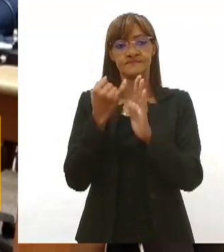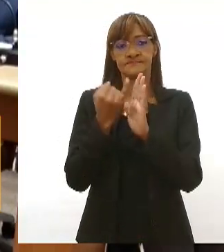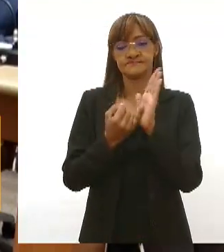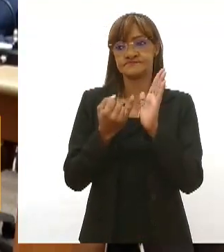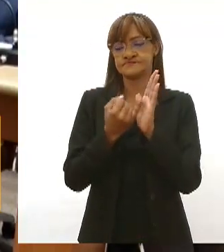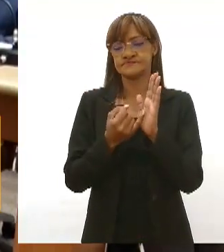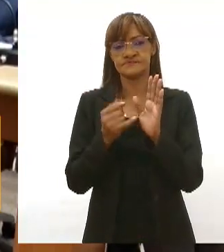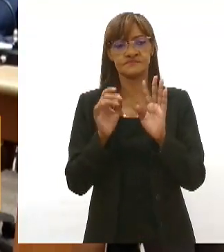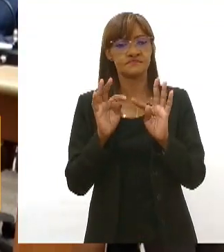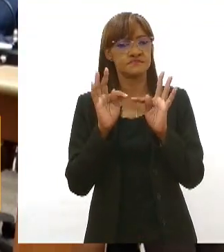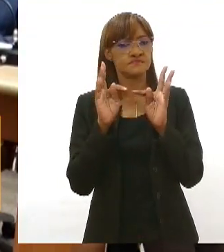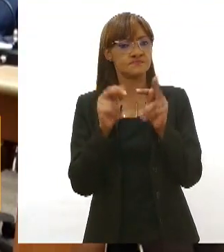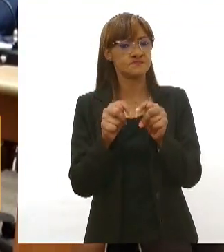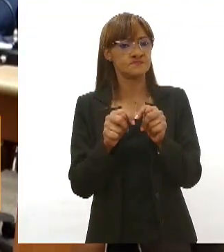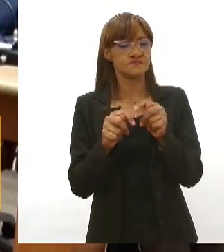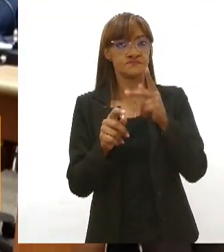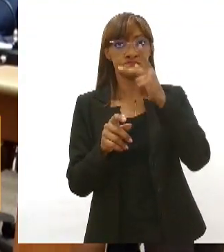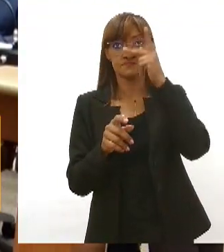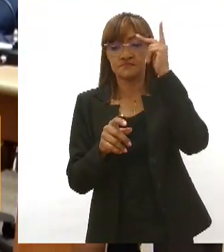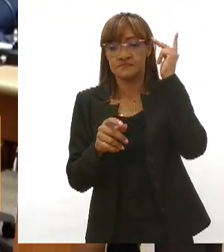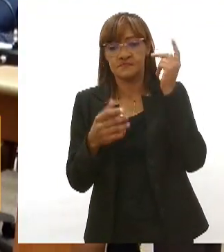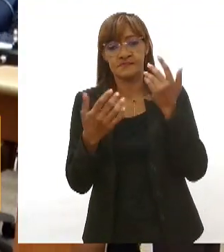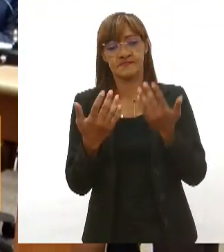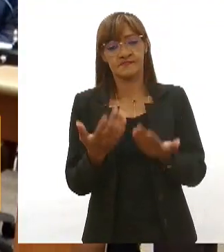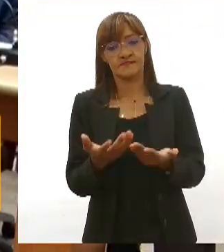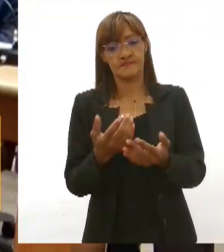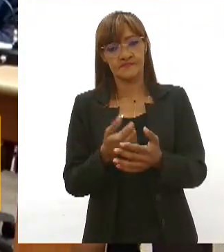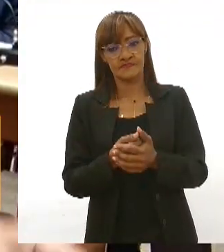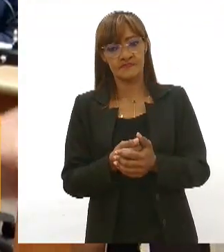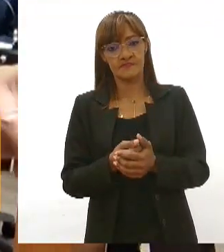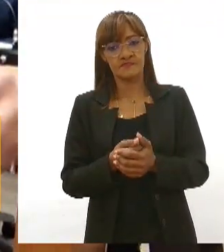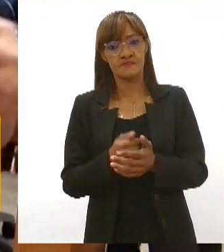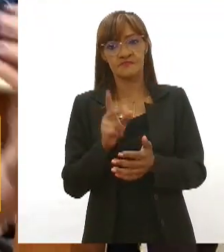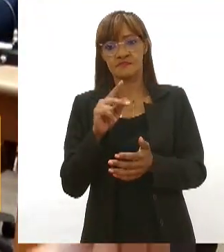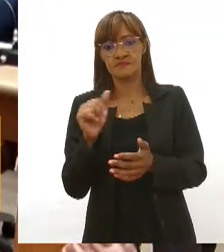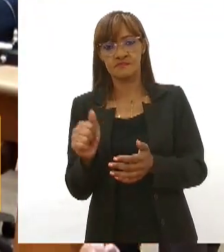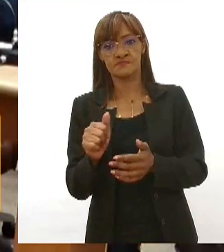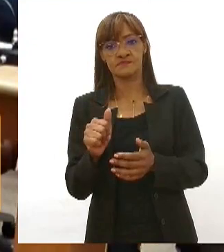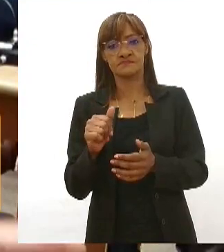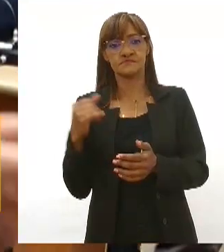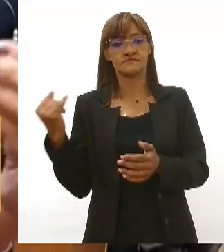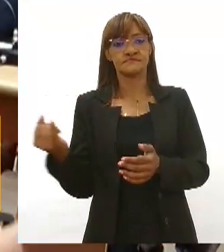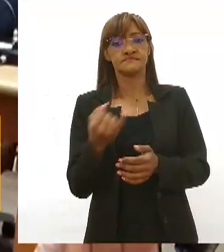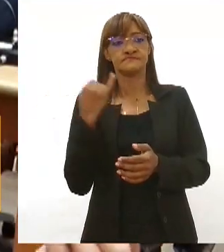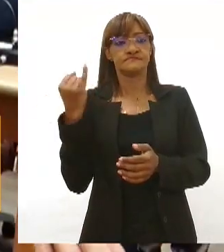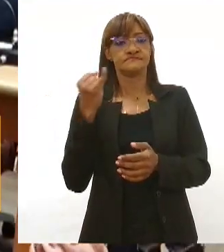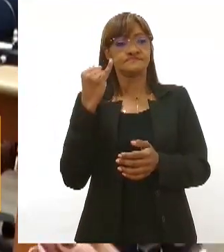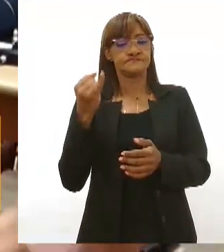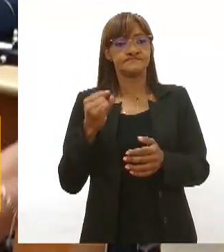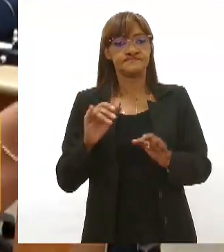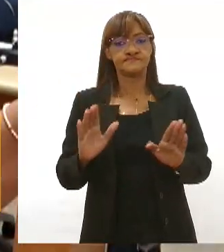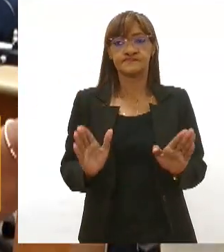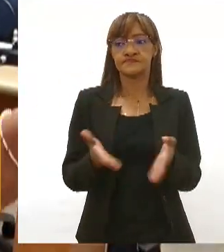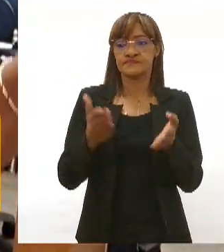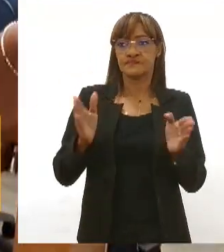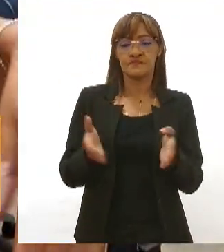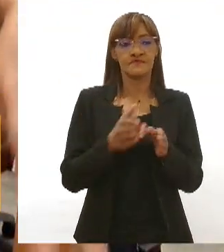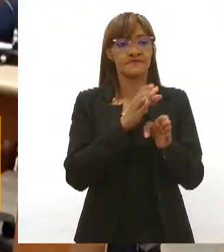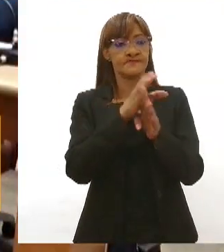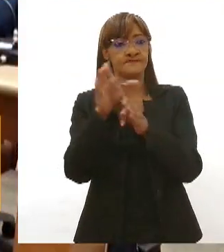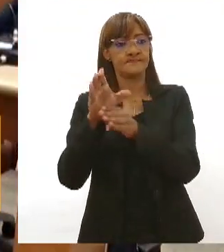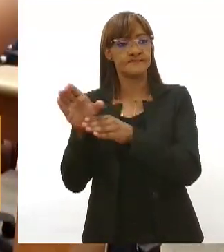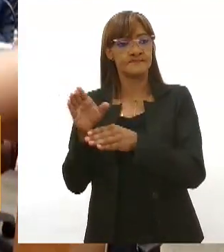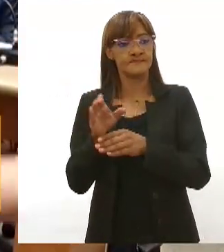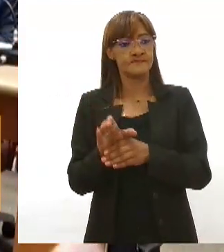outra pessoa. Então, os dias, as datas, elas são importantes para essa mobilização, para a conscientização, para que